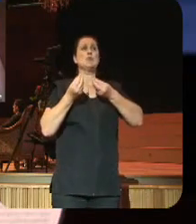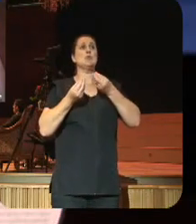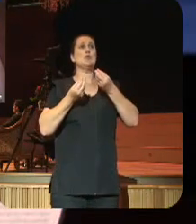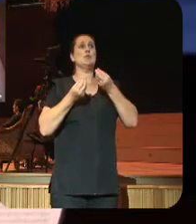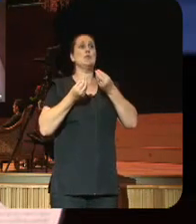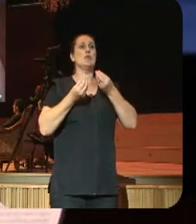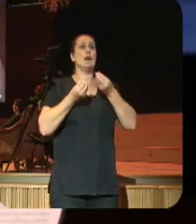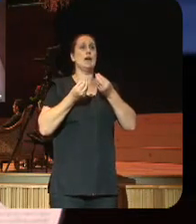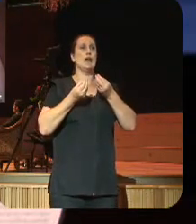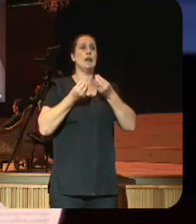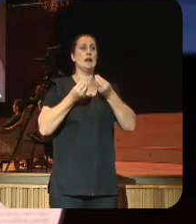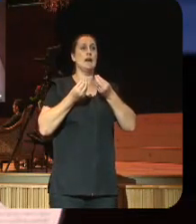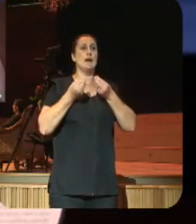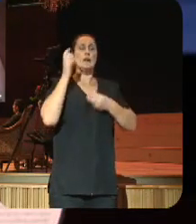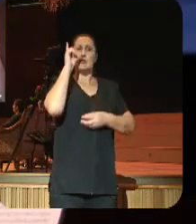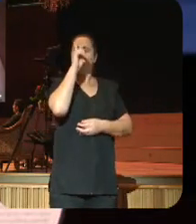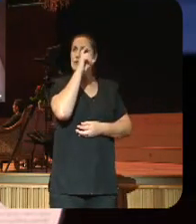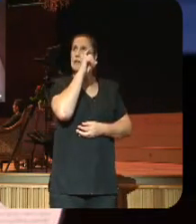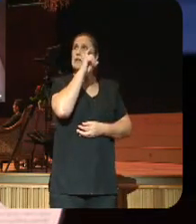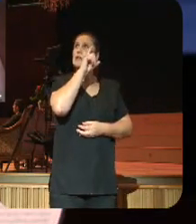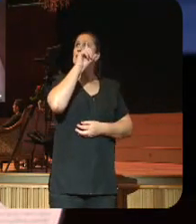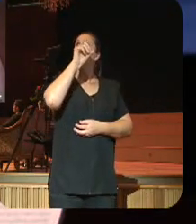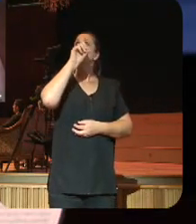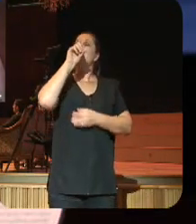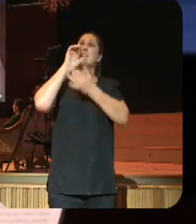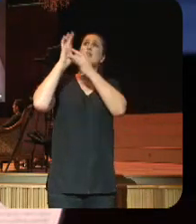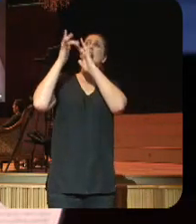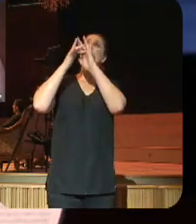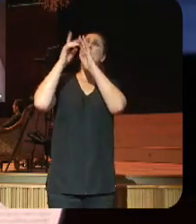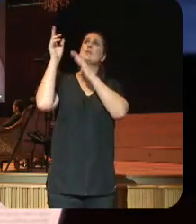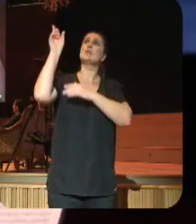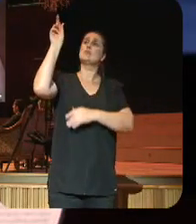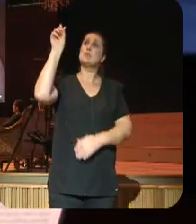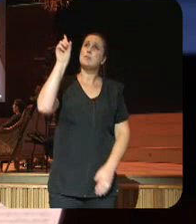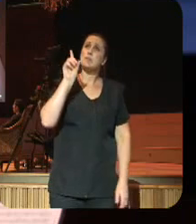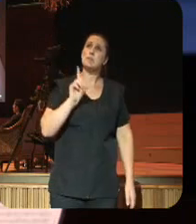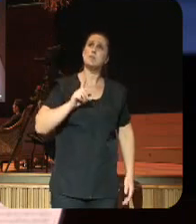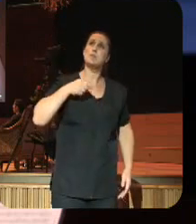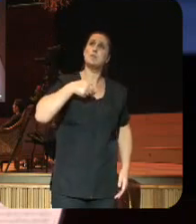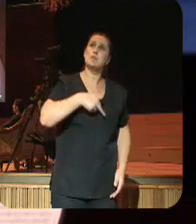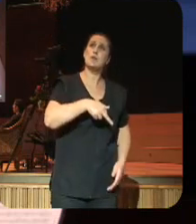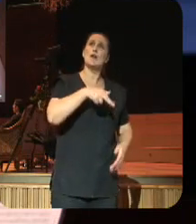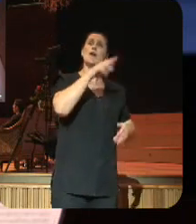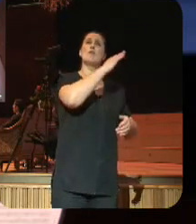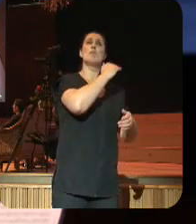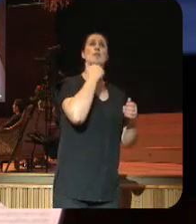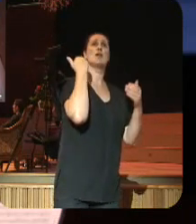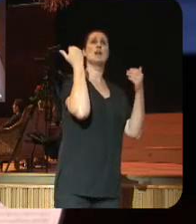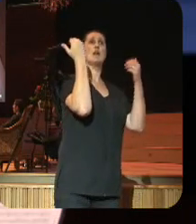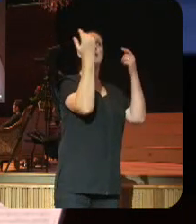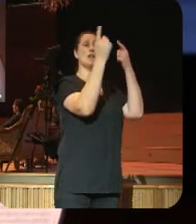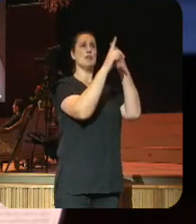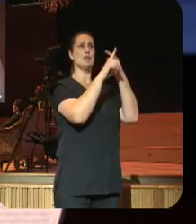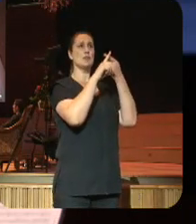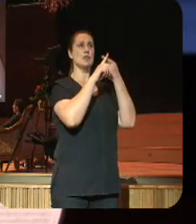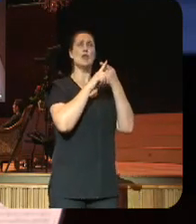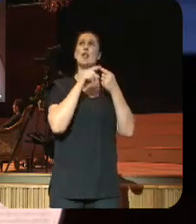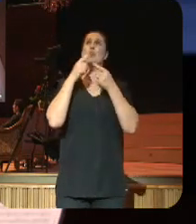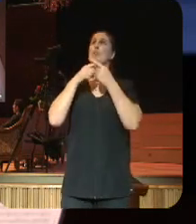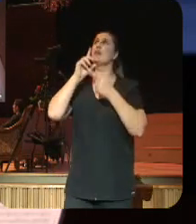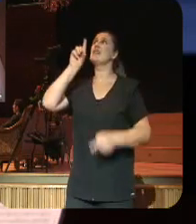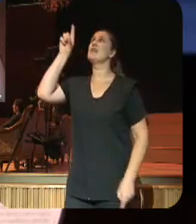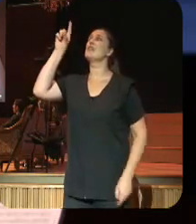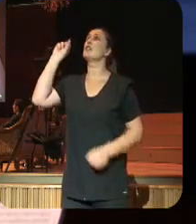Mais complicado ainda é esse negócio de Jesus morrer na cruz. Por que o Senhor não faz o seguinte?